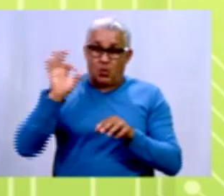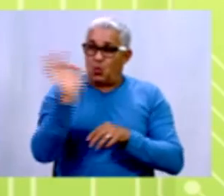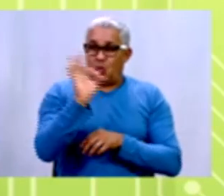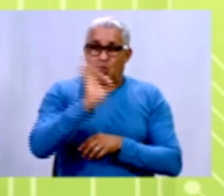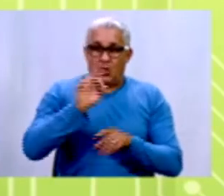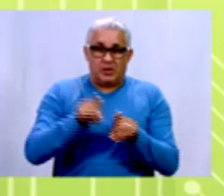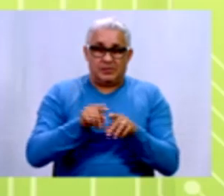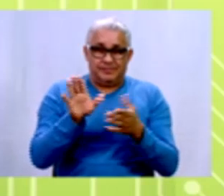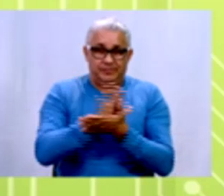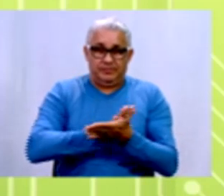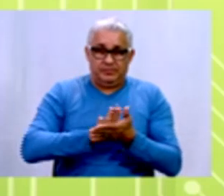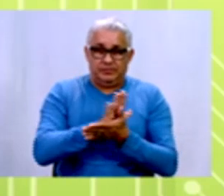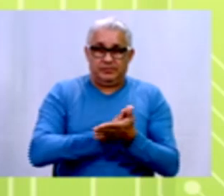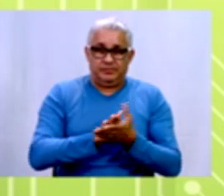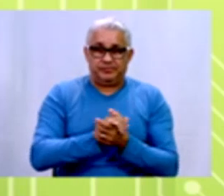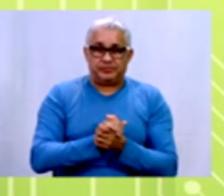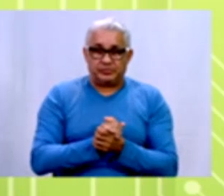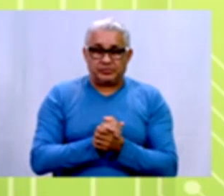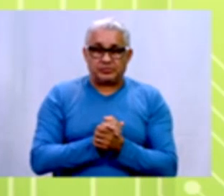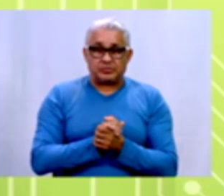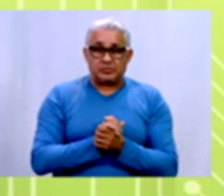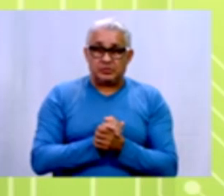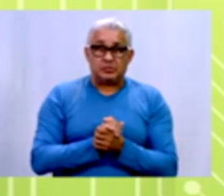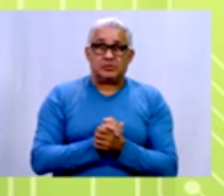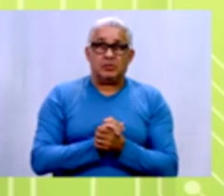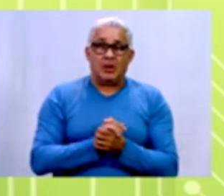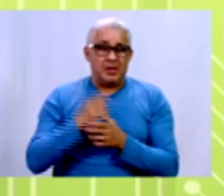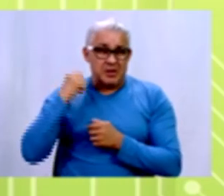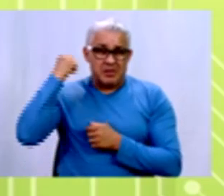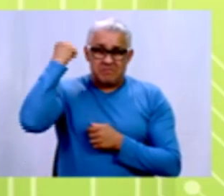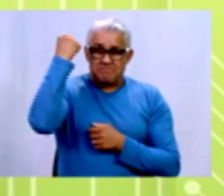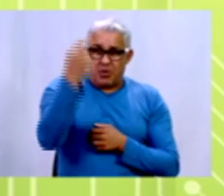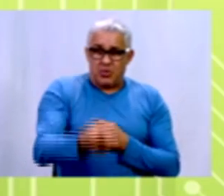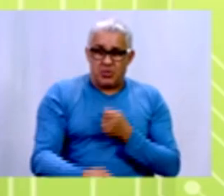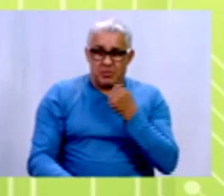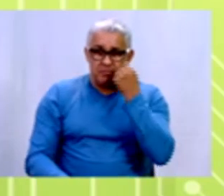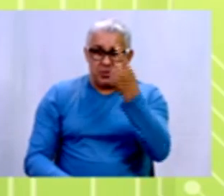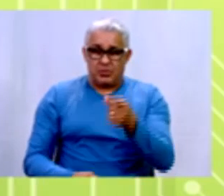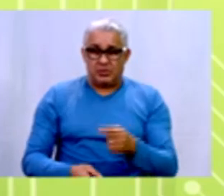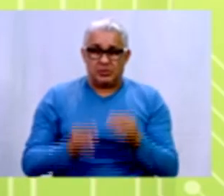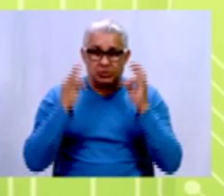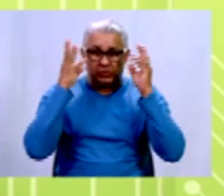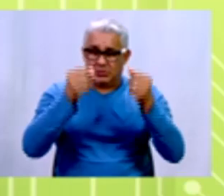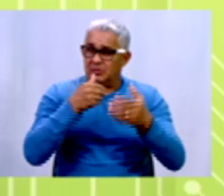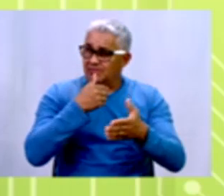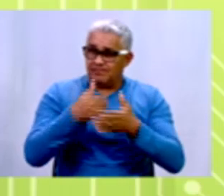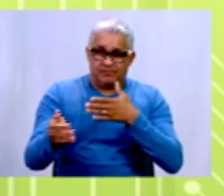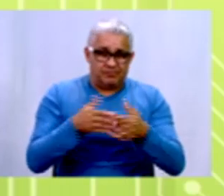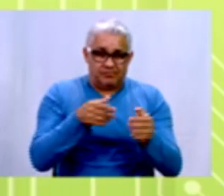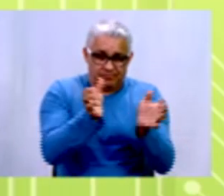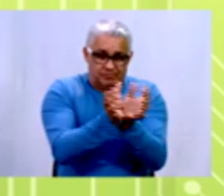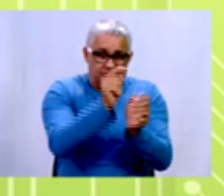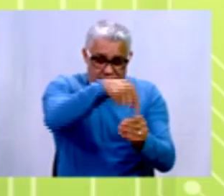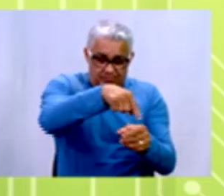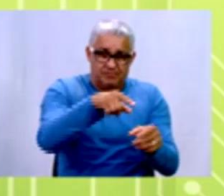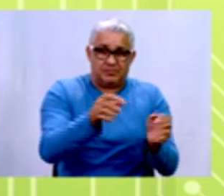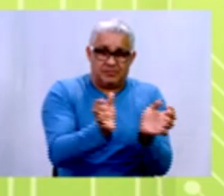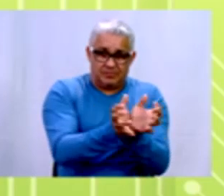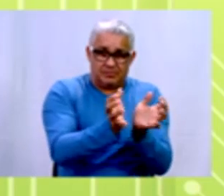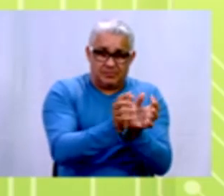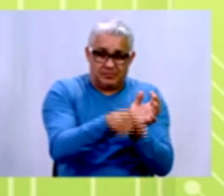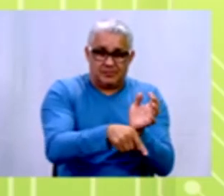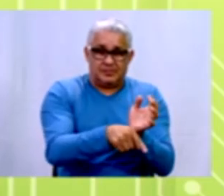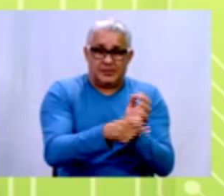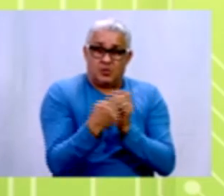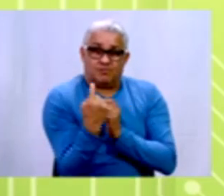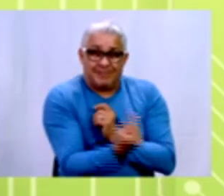assim em exceções mesmo. Que todo o atendimento de qualquer coisa que vai envolver o time, isso seja